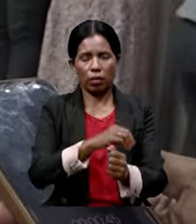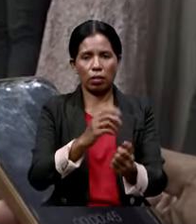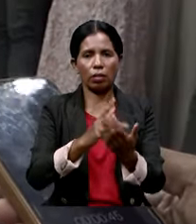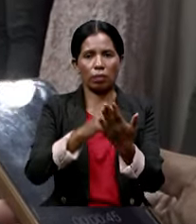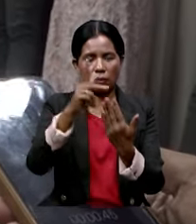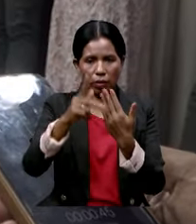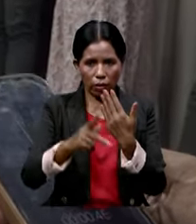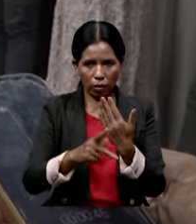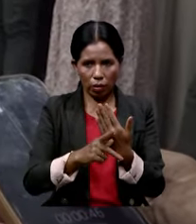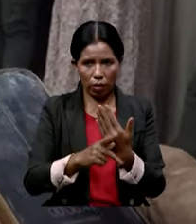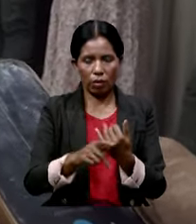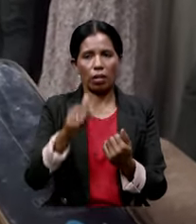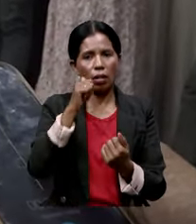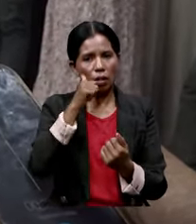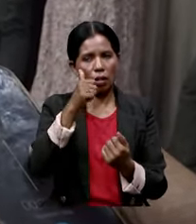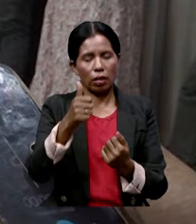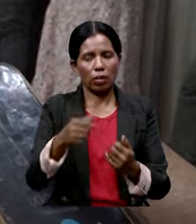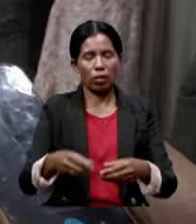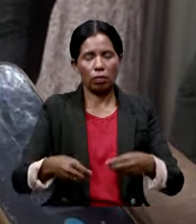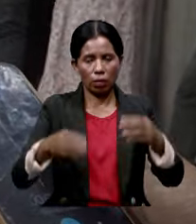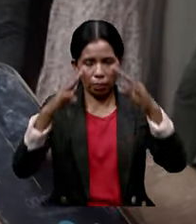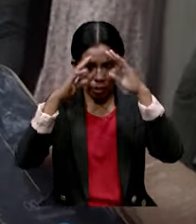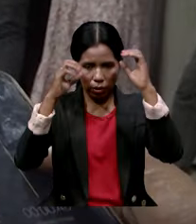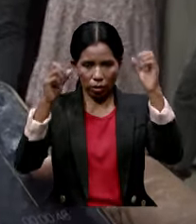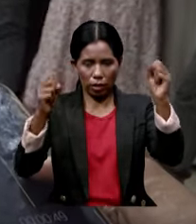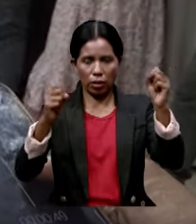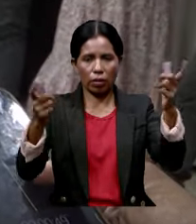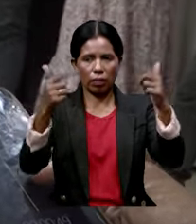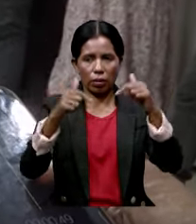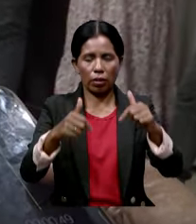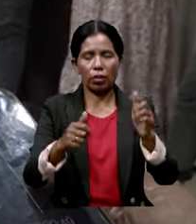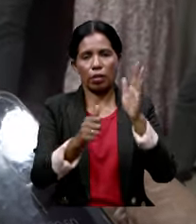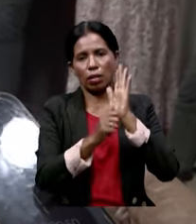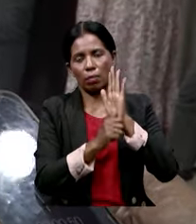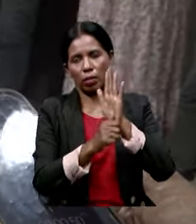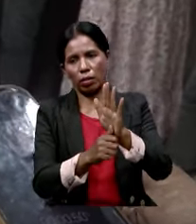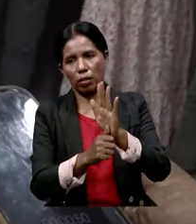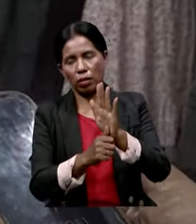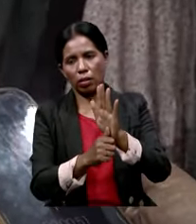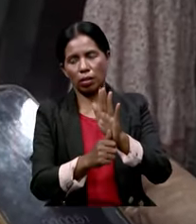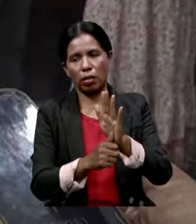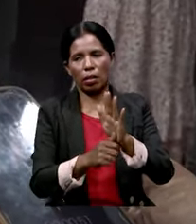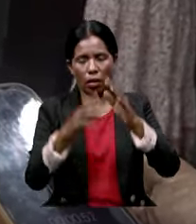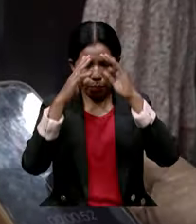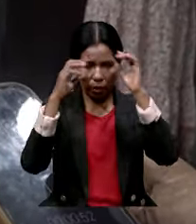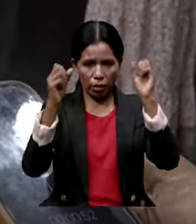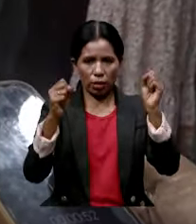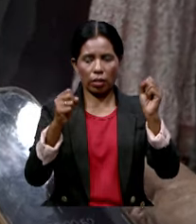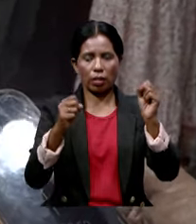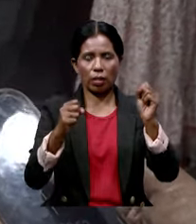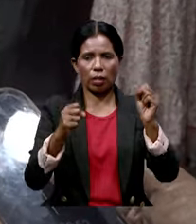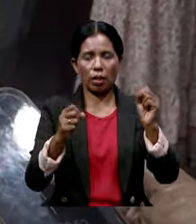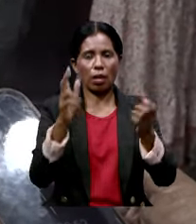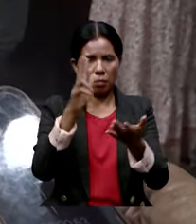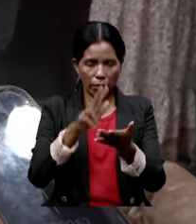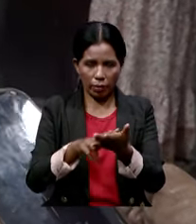programa ori abang vossa excelência presidente Tomai se apresenta quando sua excelência presidente